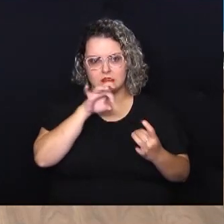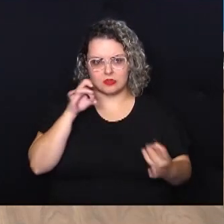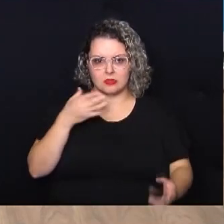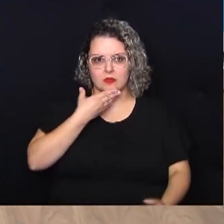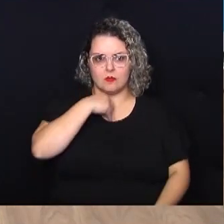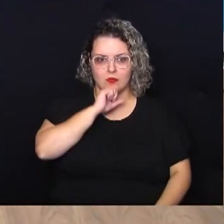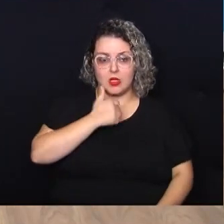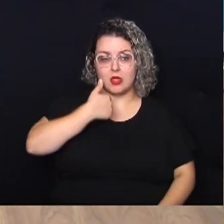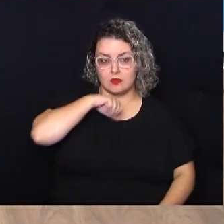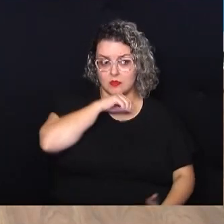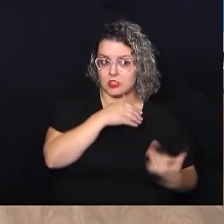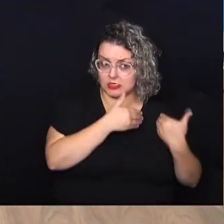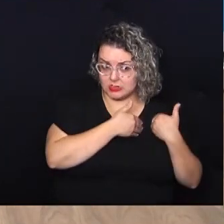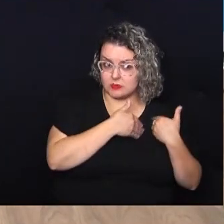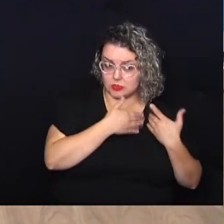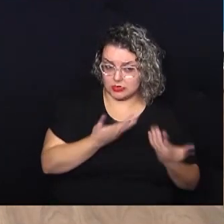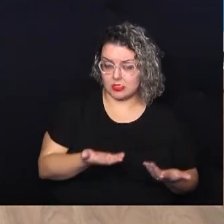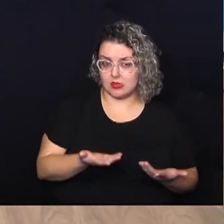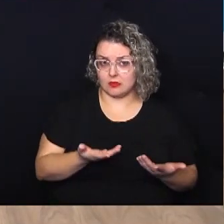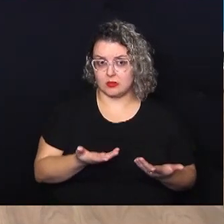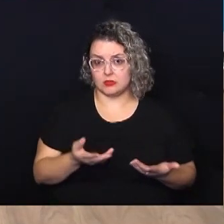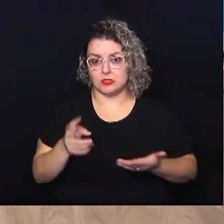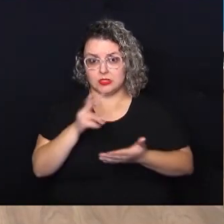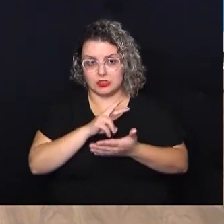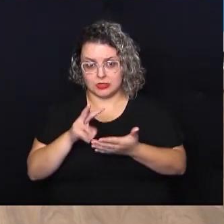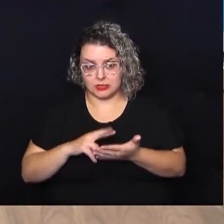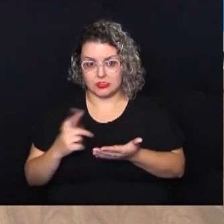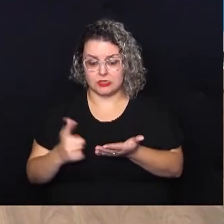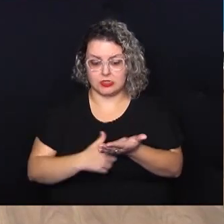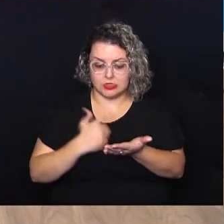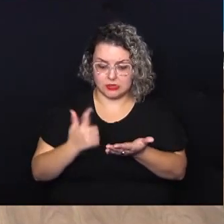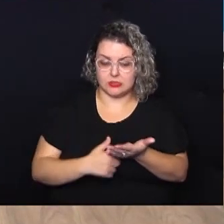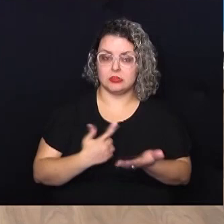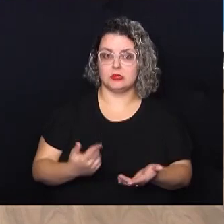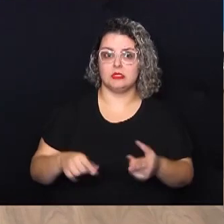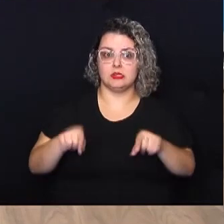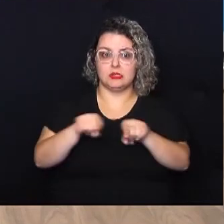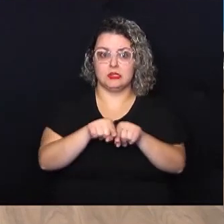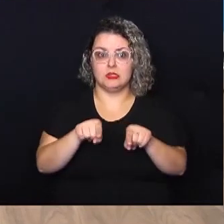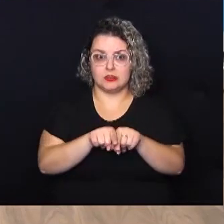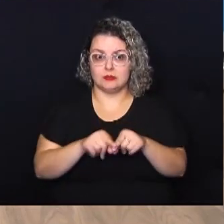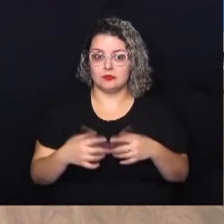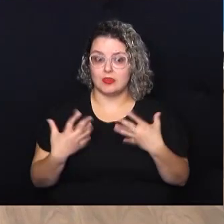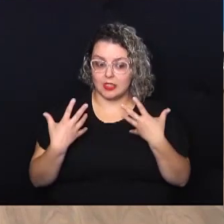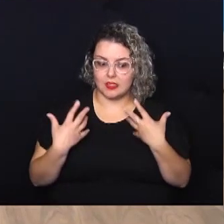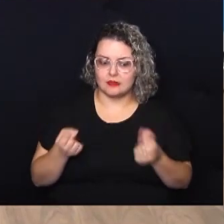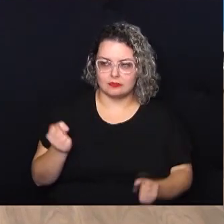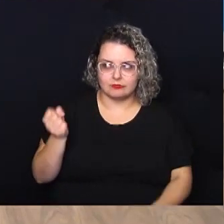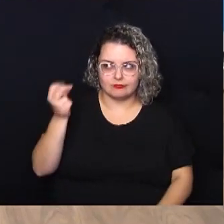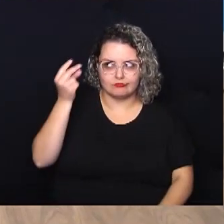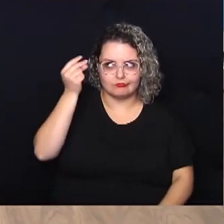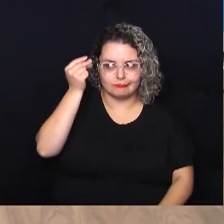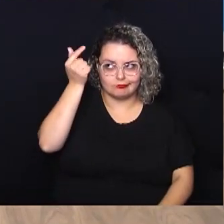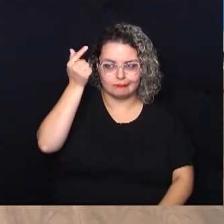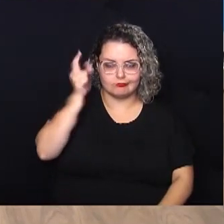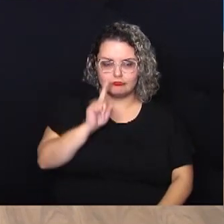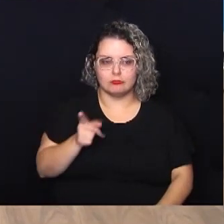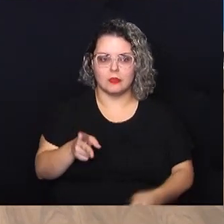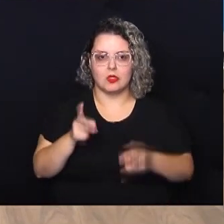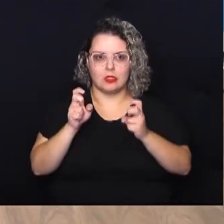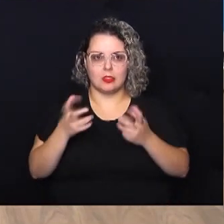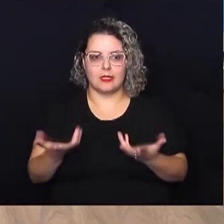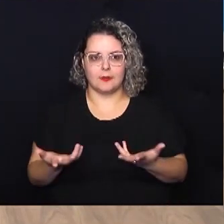pais e responsáveis que leram o livro e aí também receberam um start de algo que eles não percebiam